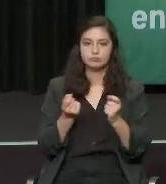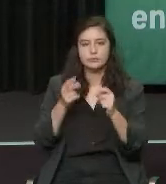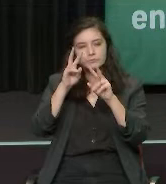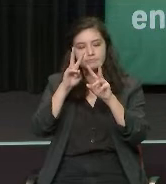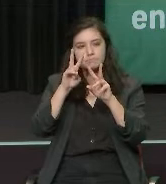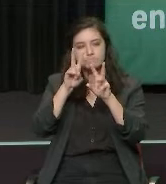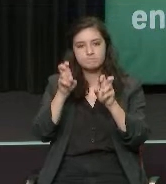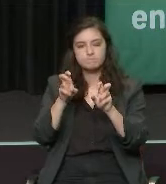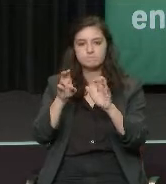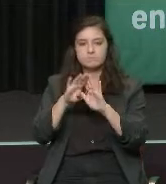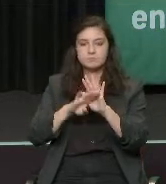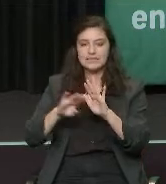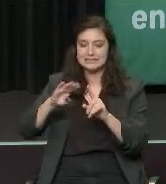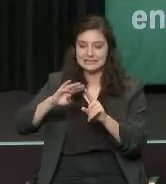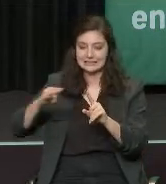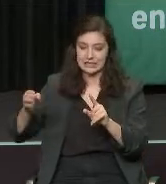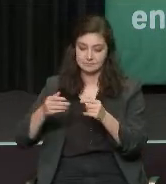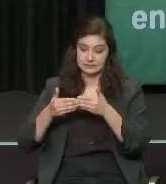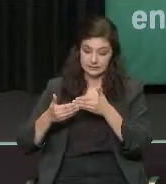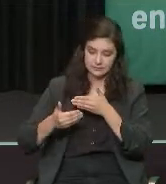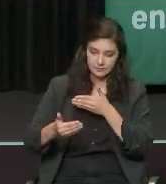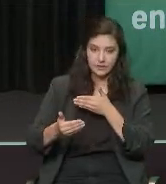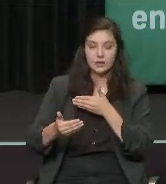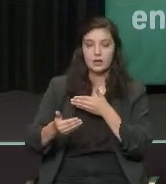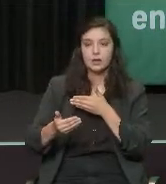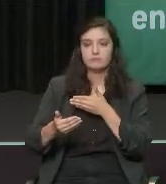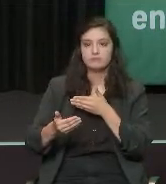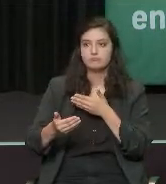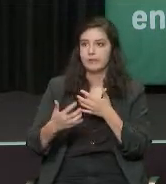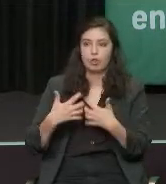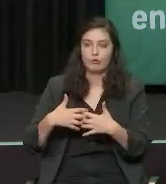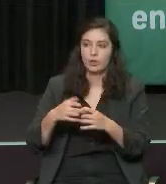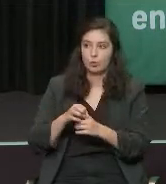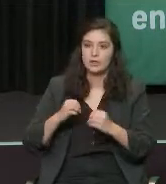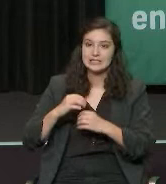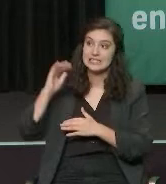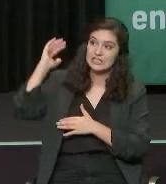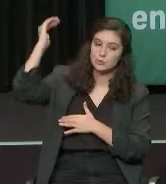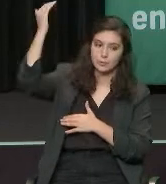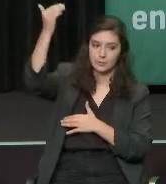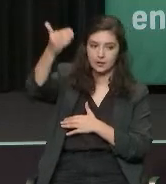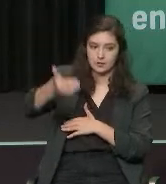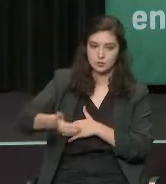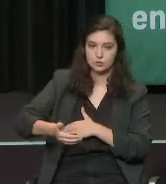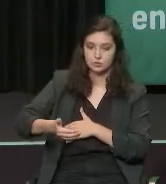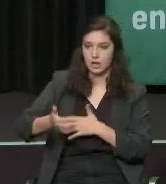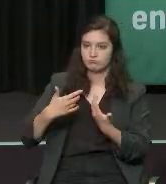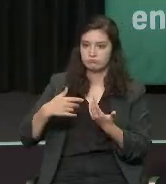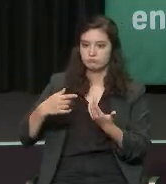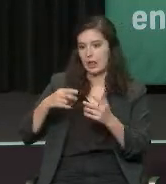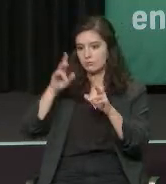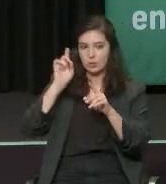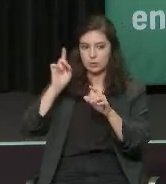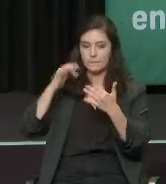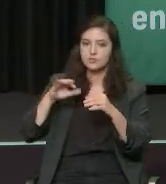a discutir a agenda para esta semana, não havia qualquer dúvida da importância do papel